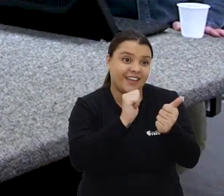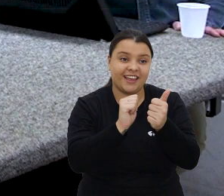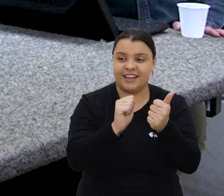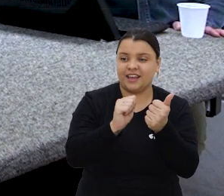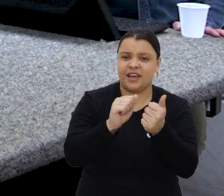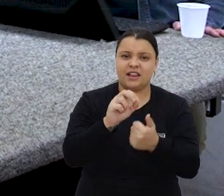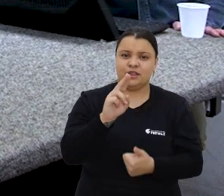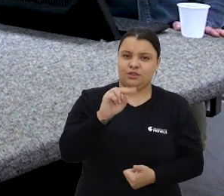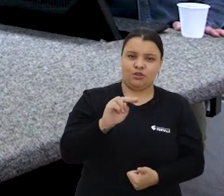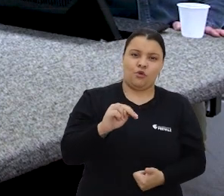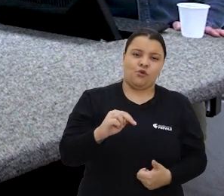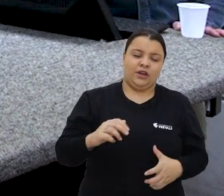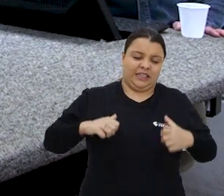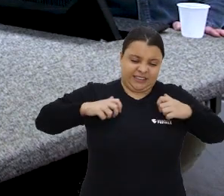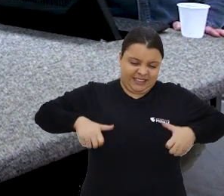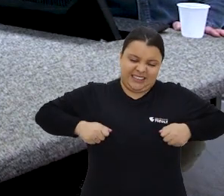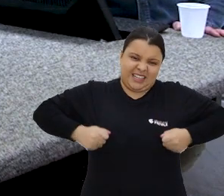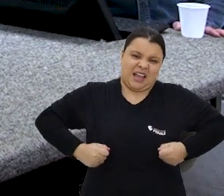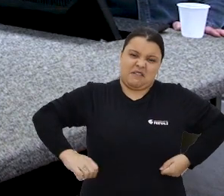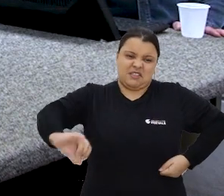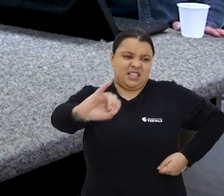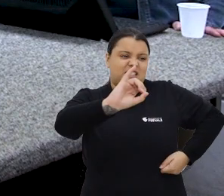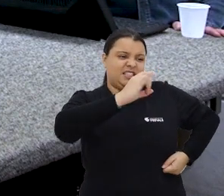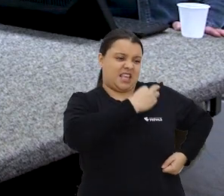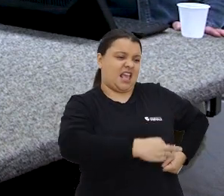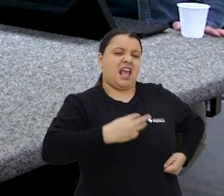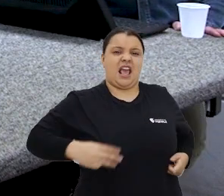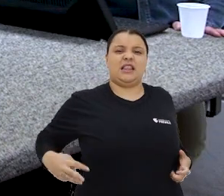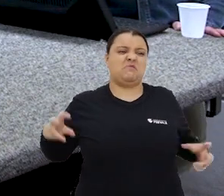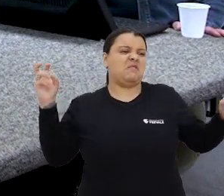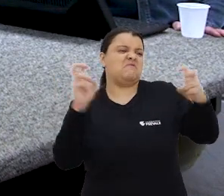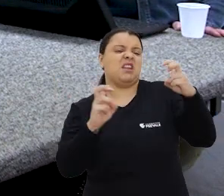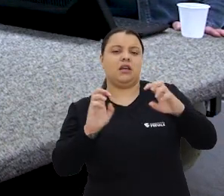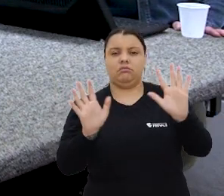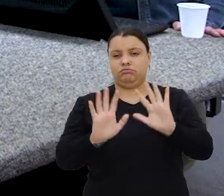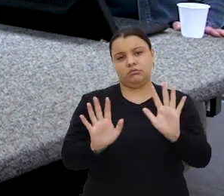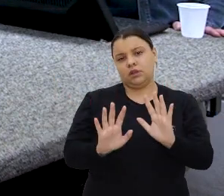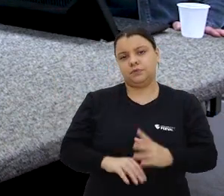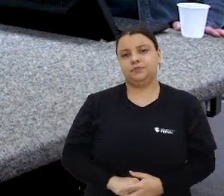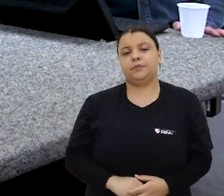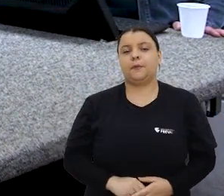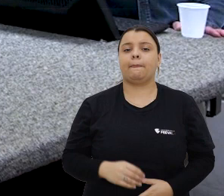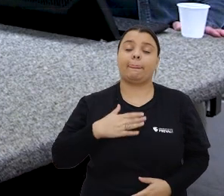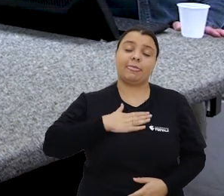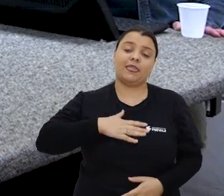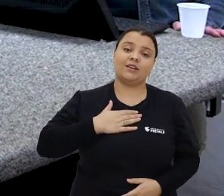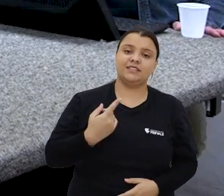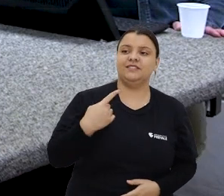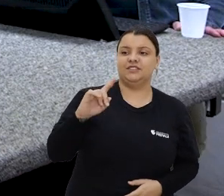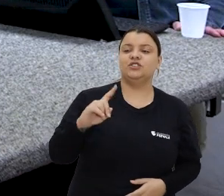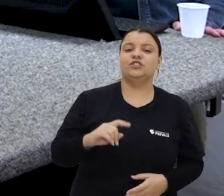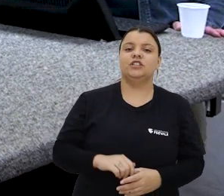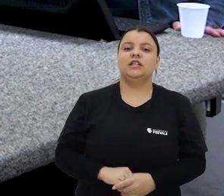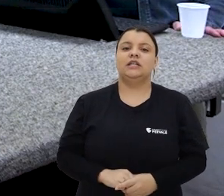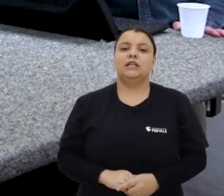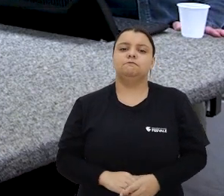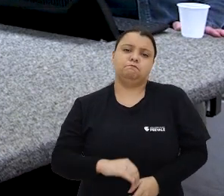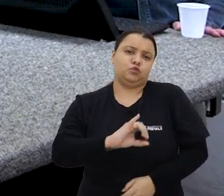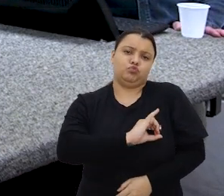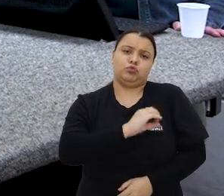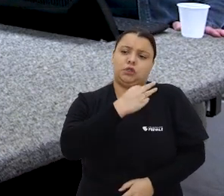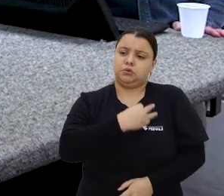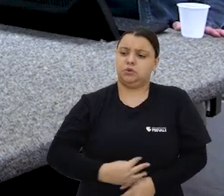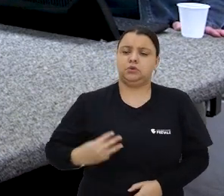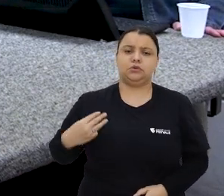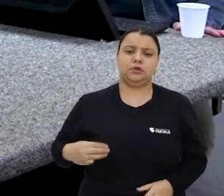de vestir camiseta, de ir para estádio para brigar, né? Eu gostava de chegar tanto no Olímpico como no Beira-Rio,